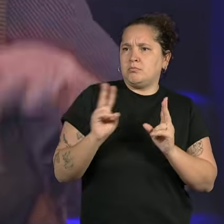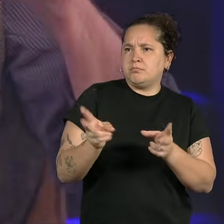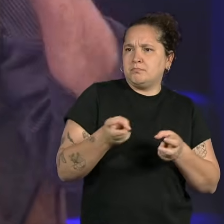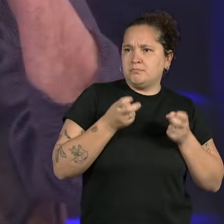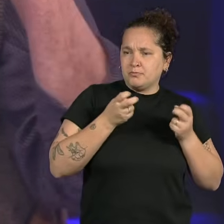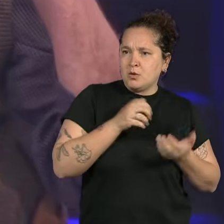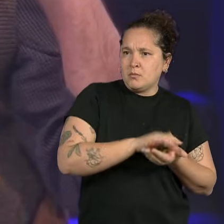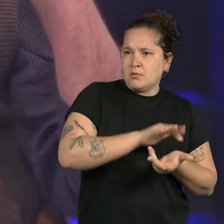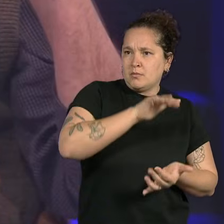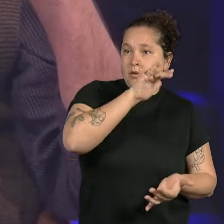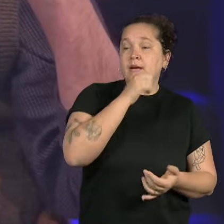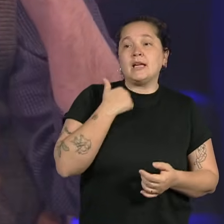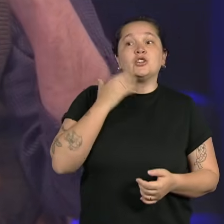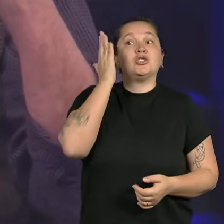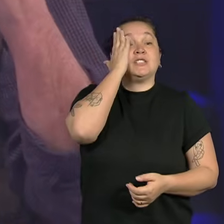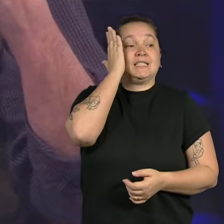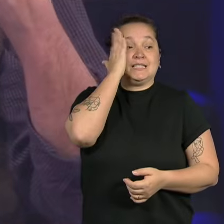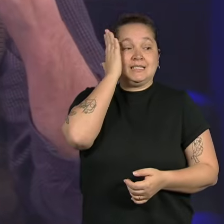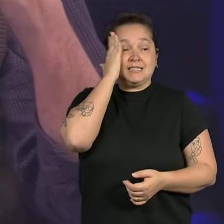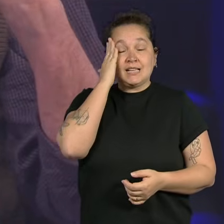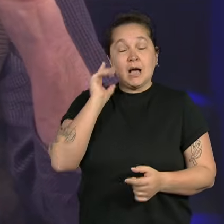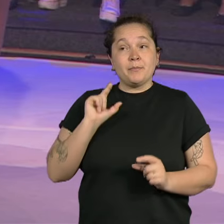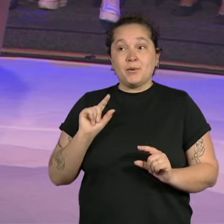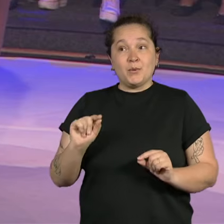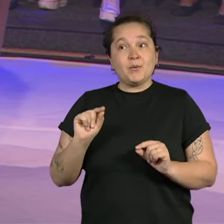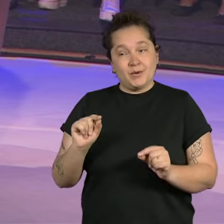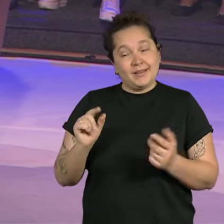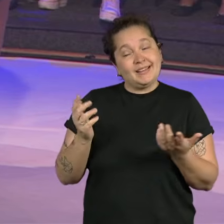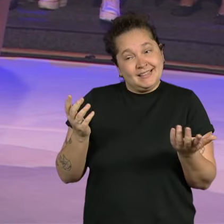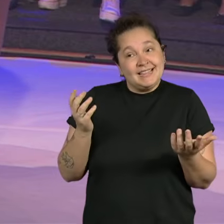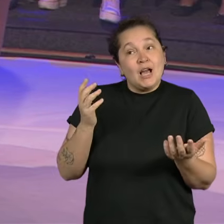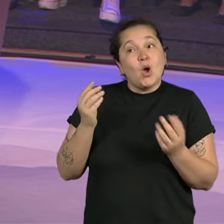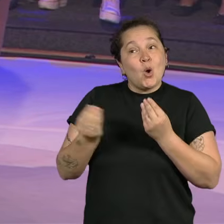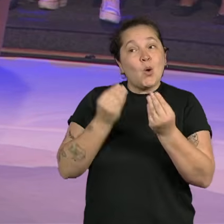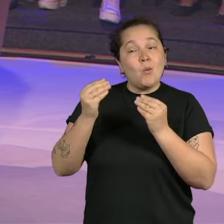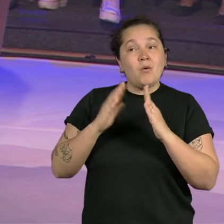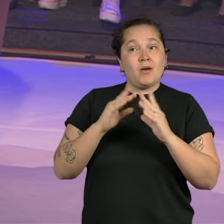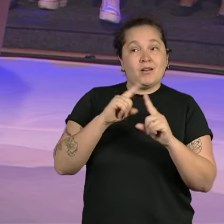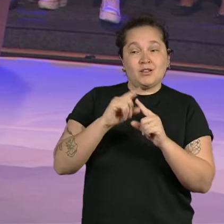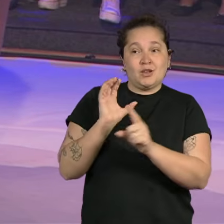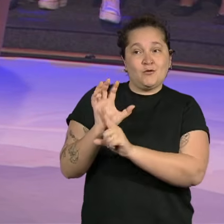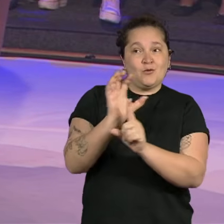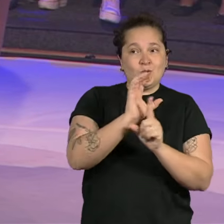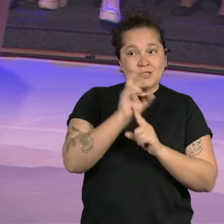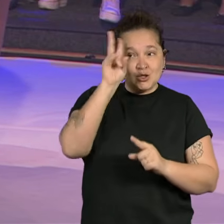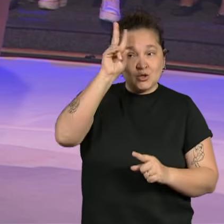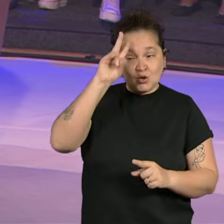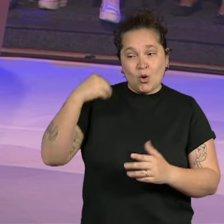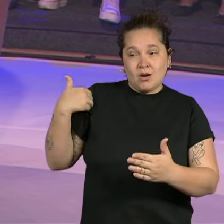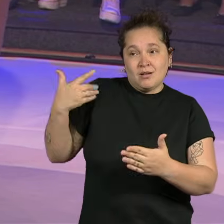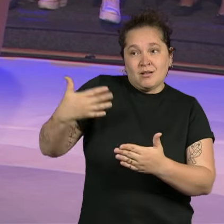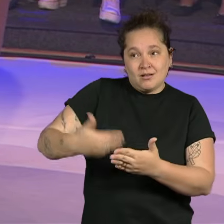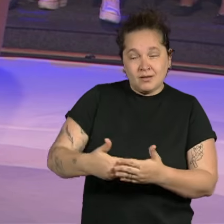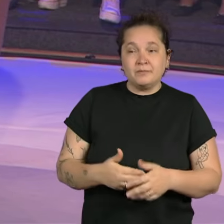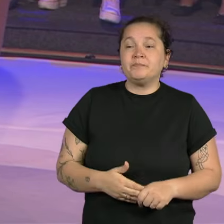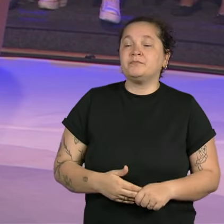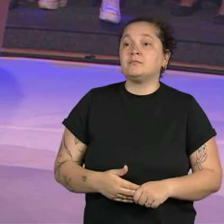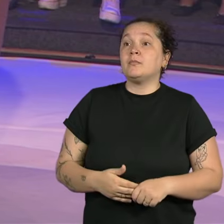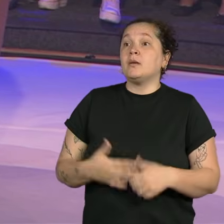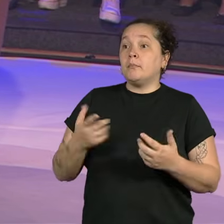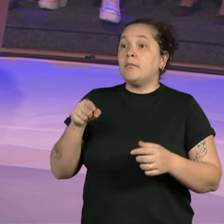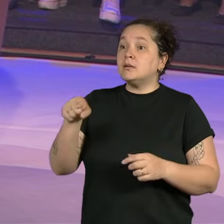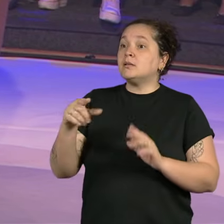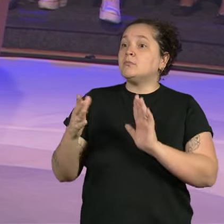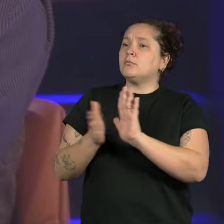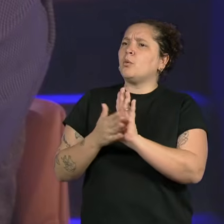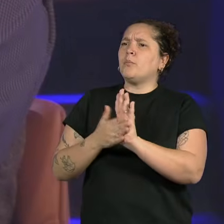igreja fez de descalabro no decorrer da história da humanidade. Mas ele propõe que, ao